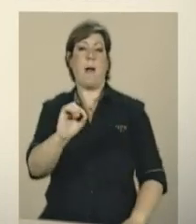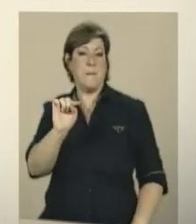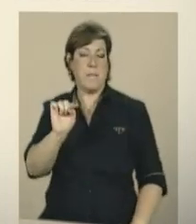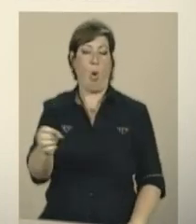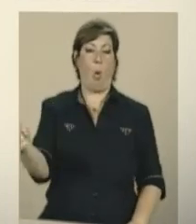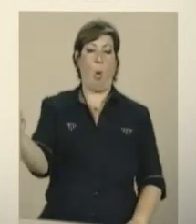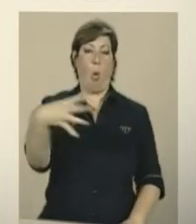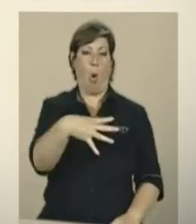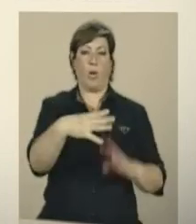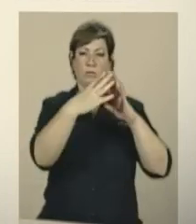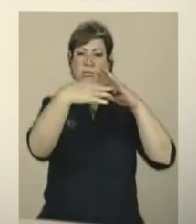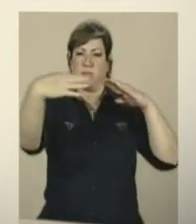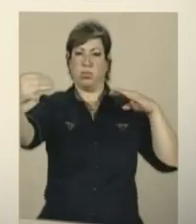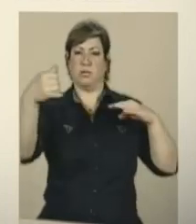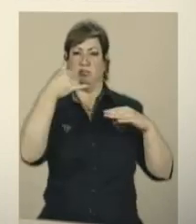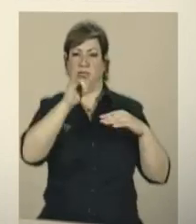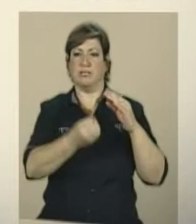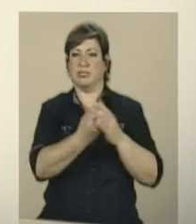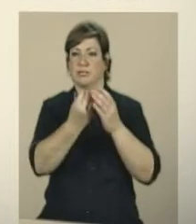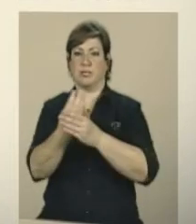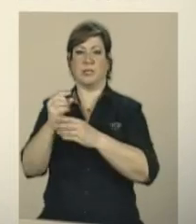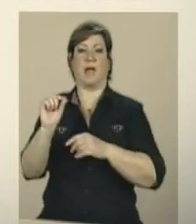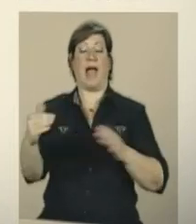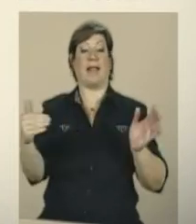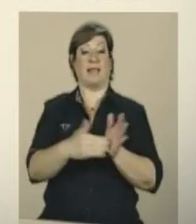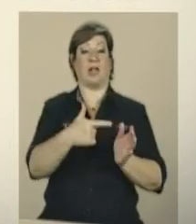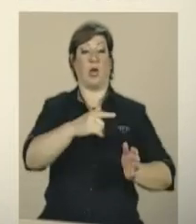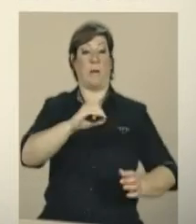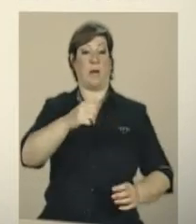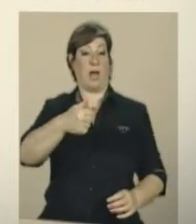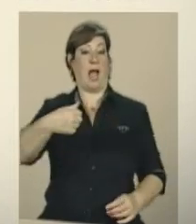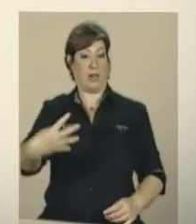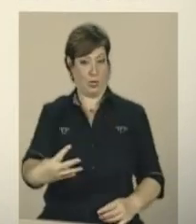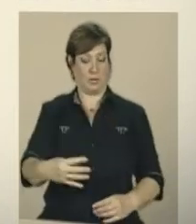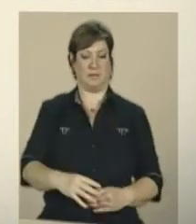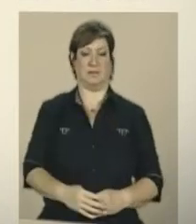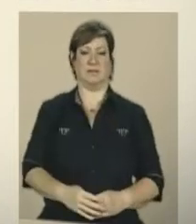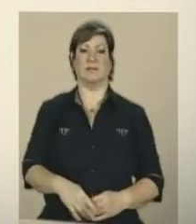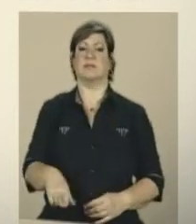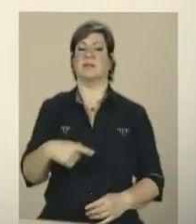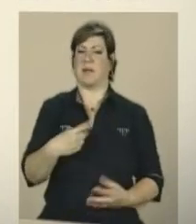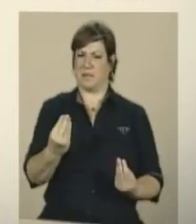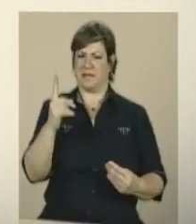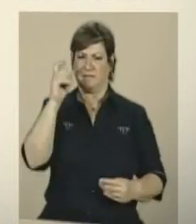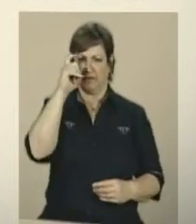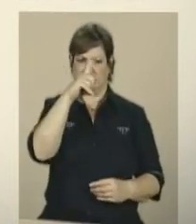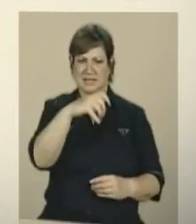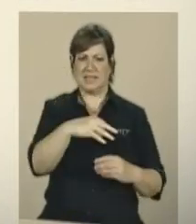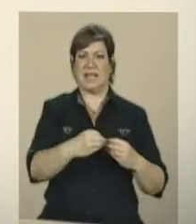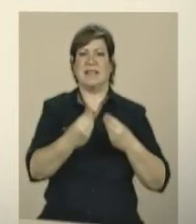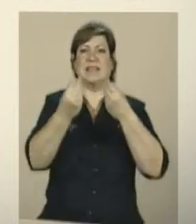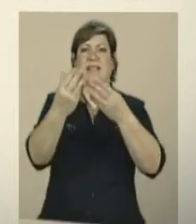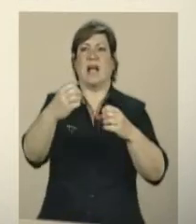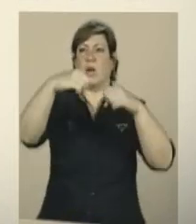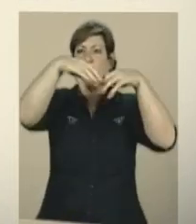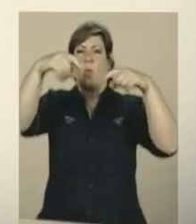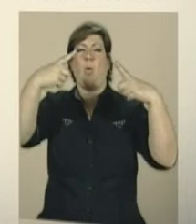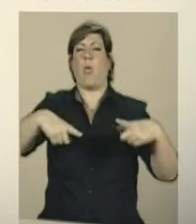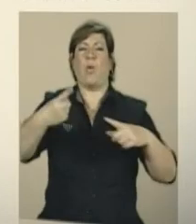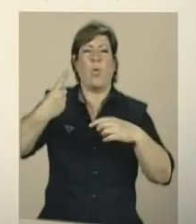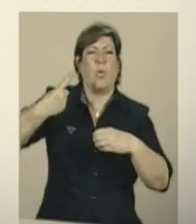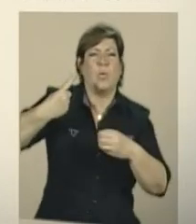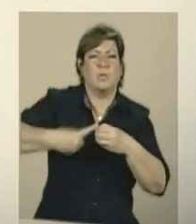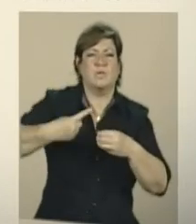ligações de luz elétrica até 2014 é muito mais difícil levar energia elétrica a áreas isoladas não é